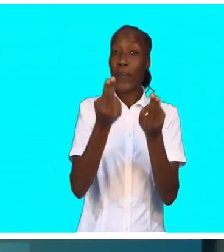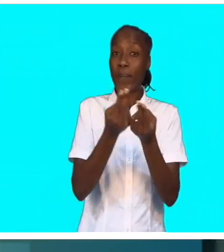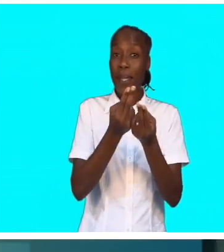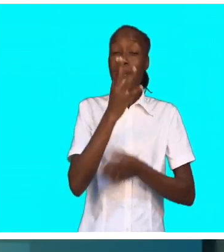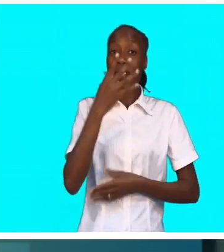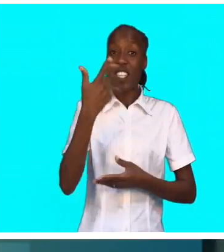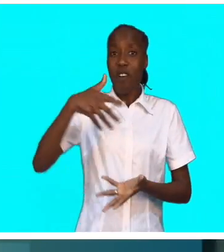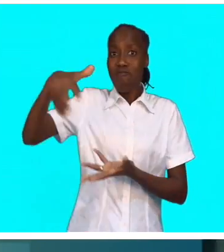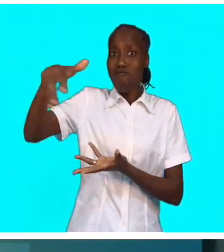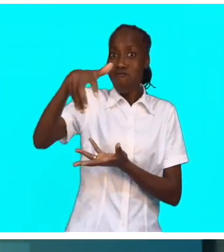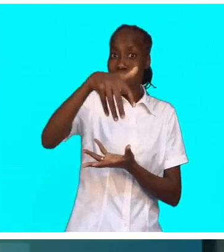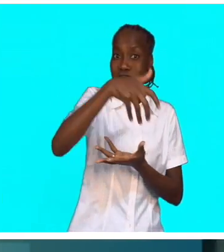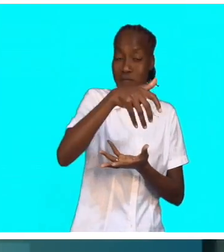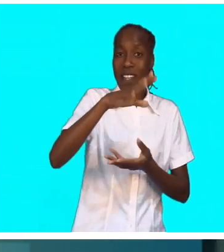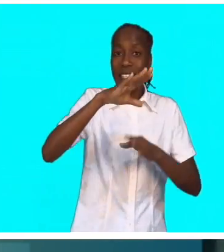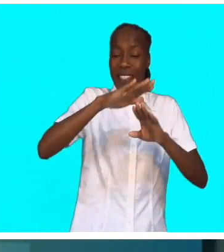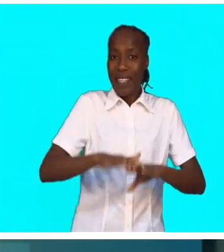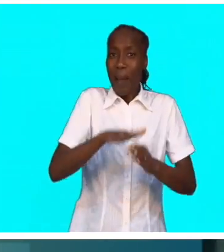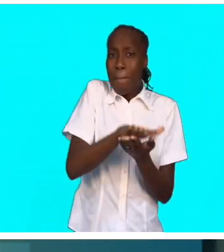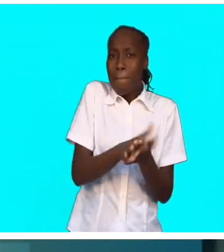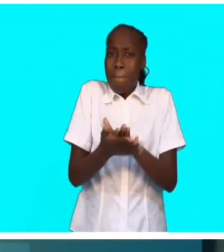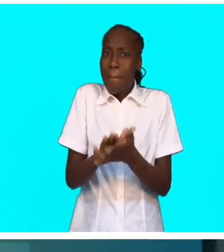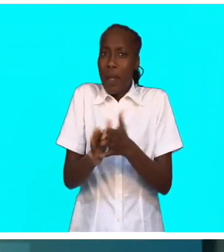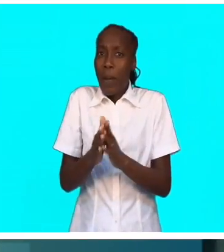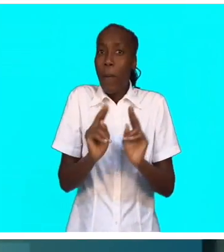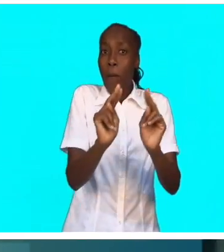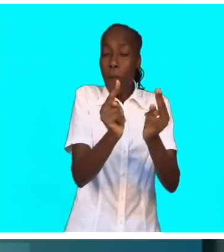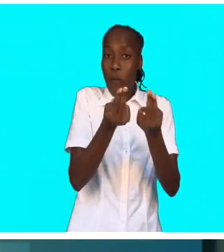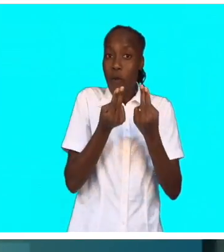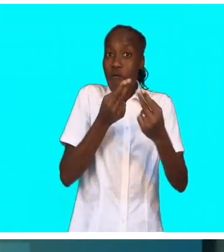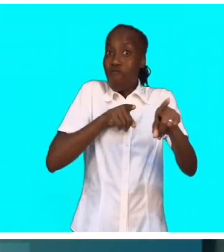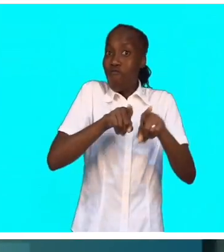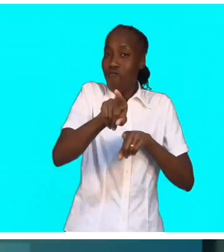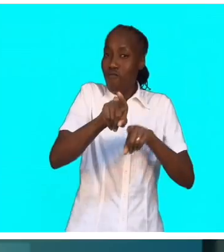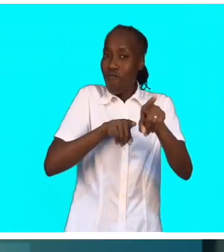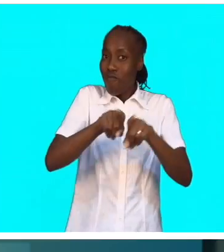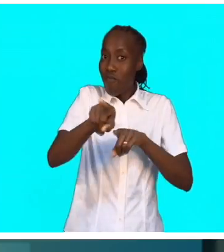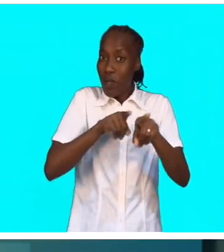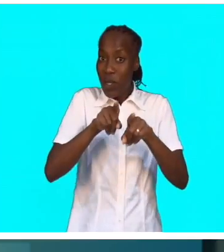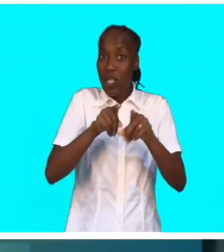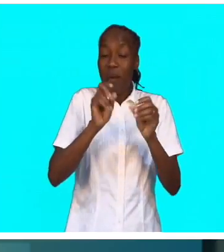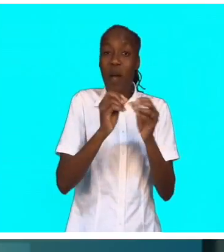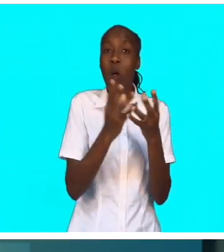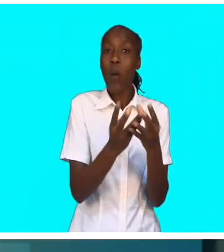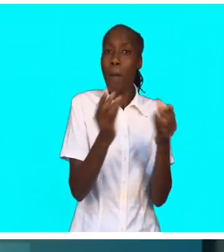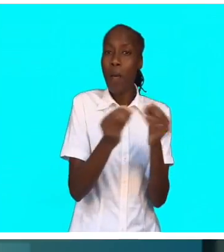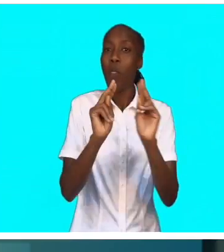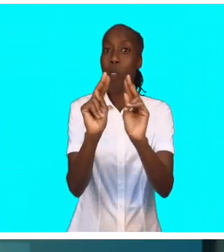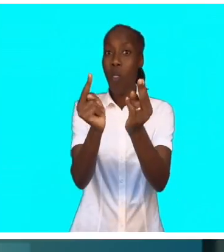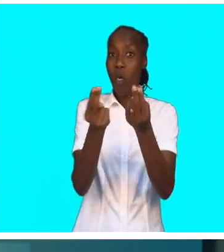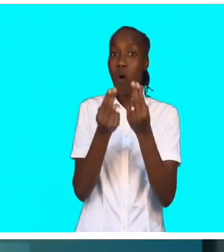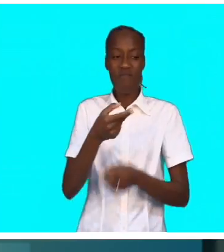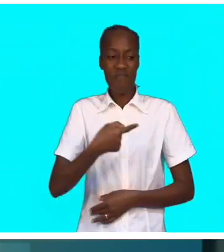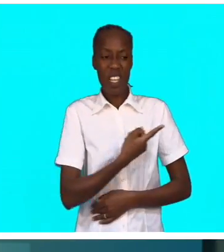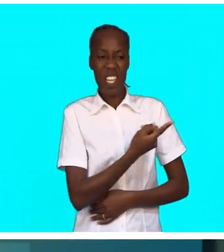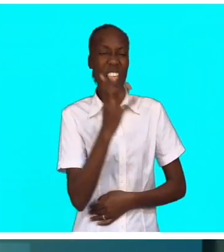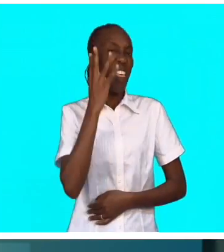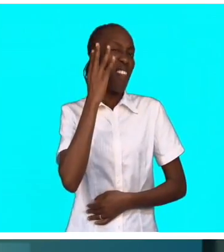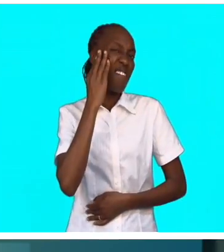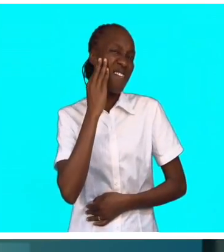Municipal já fez um levantamento, está em demarchas, com vista ao lançamento do concurso para a questão de novo equipamento. Portanto, aquele